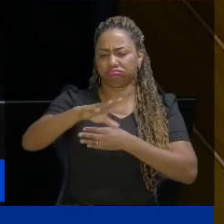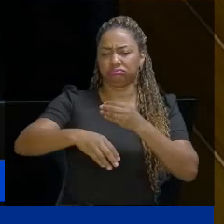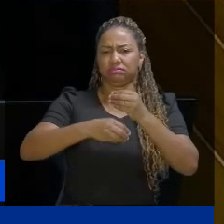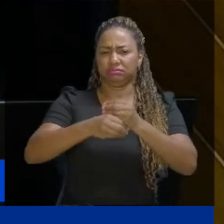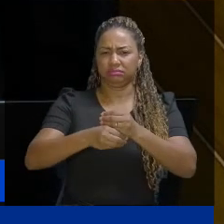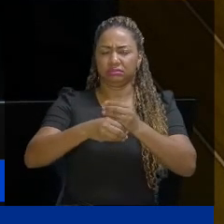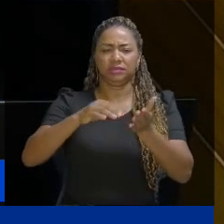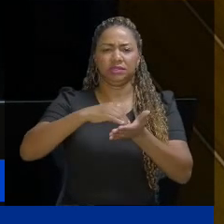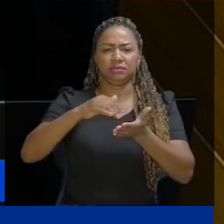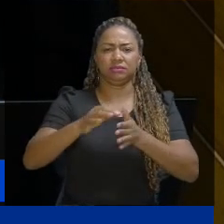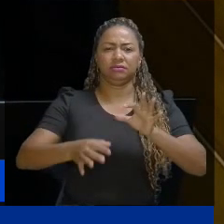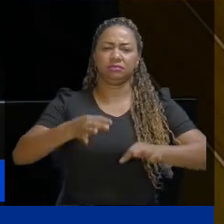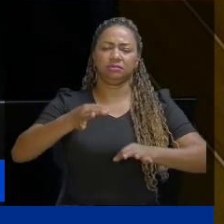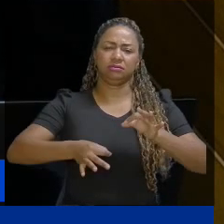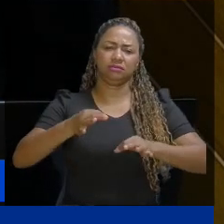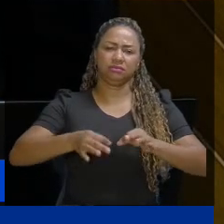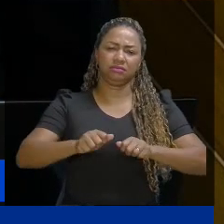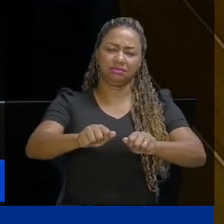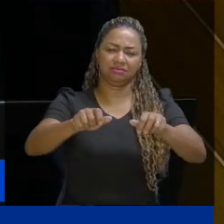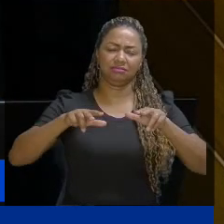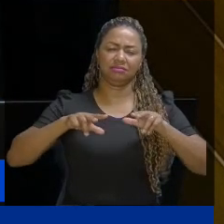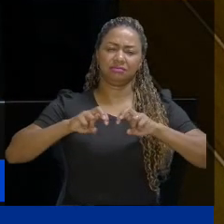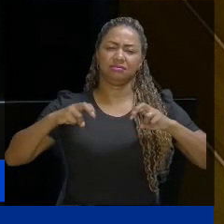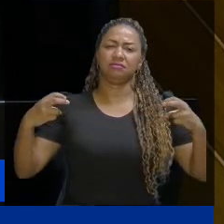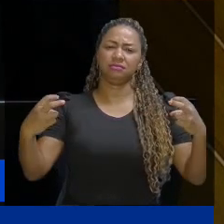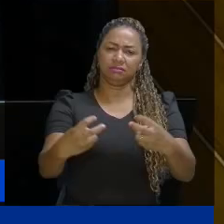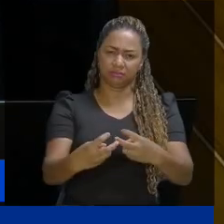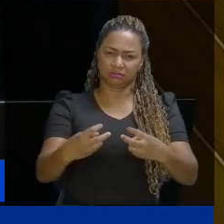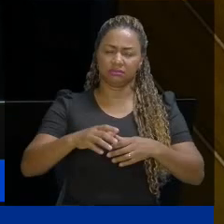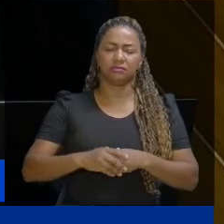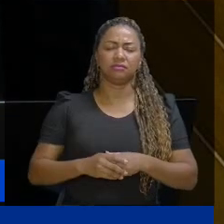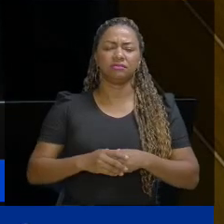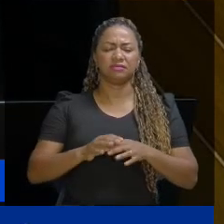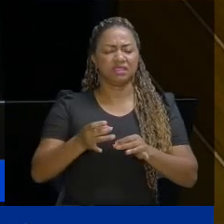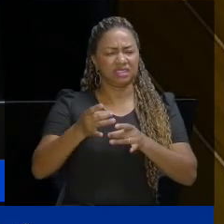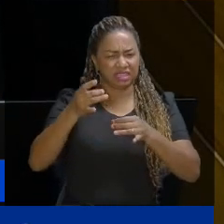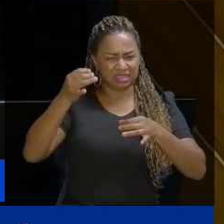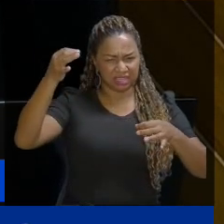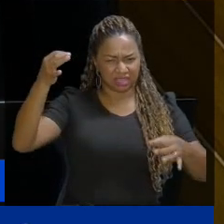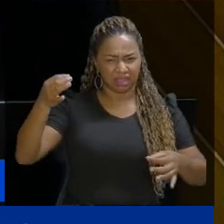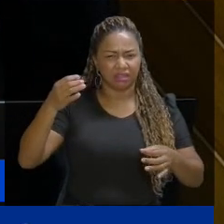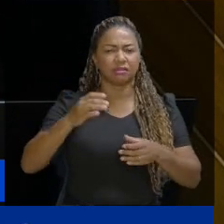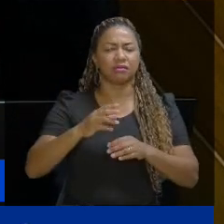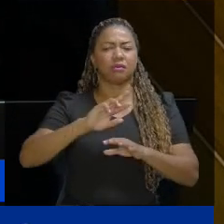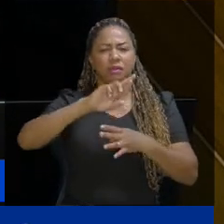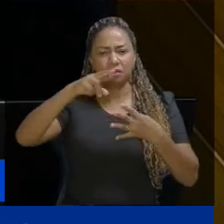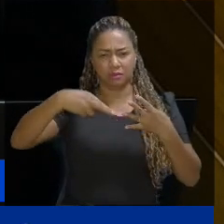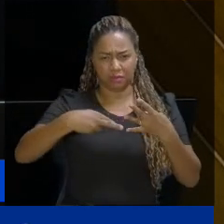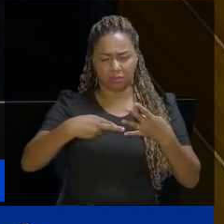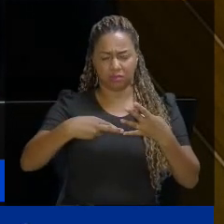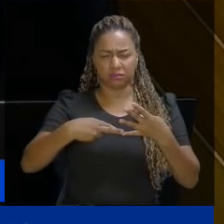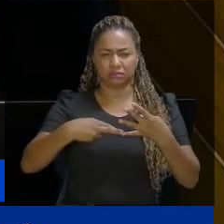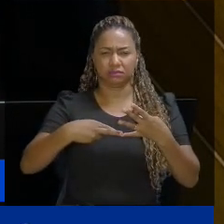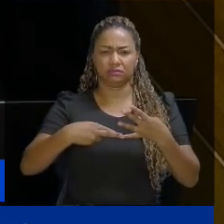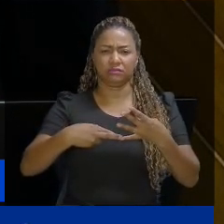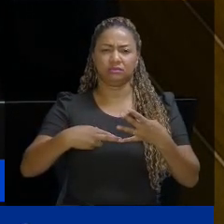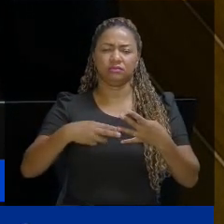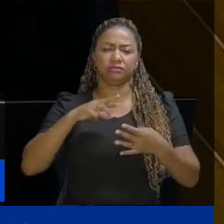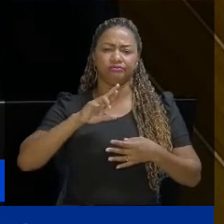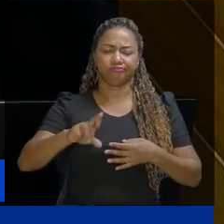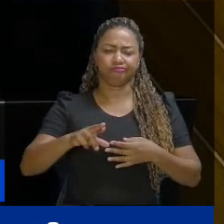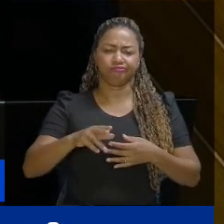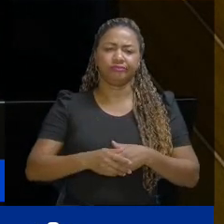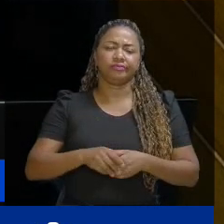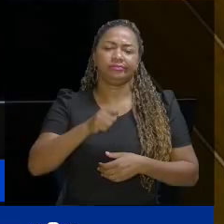secretária judiciária dessa corte, detalhando os procedimentos tomados na tramitação do recurso ordinário